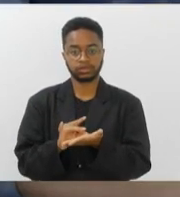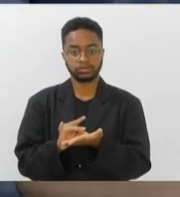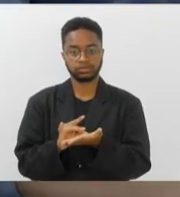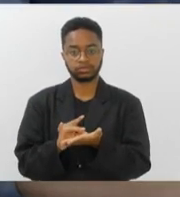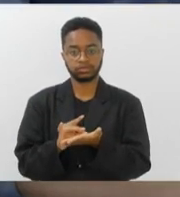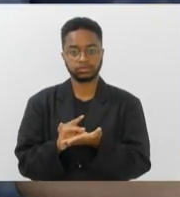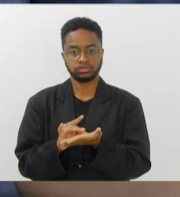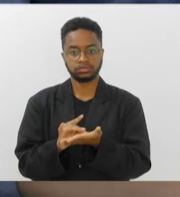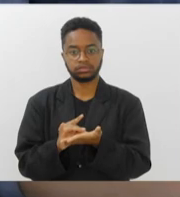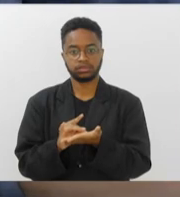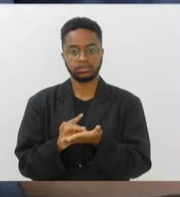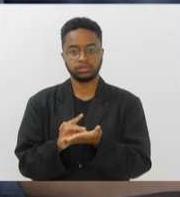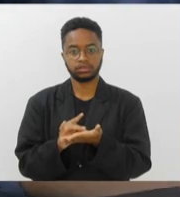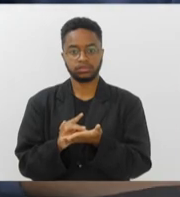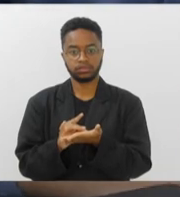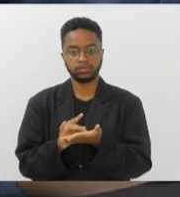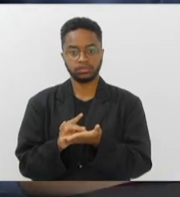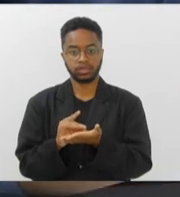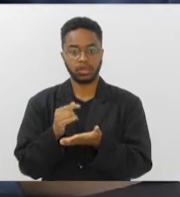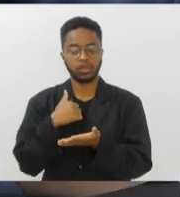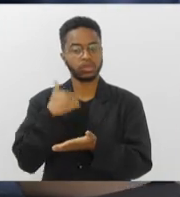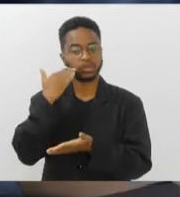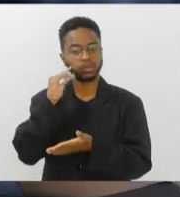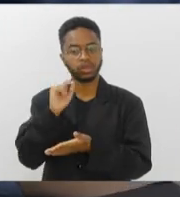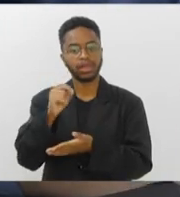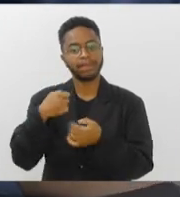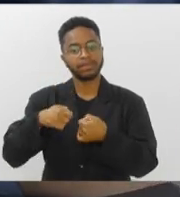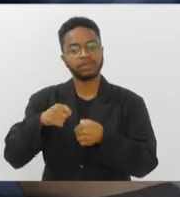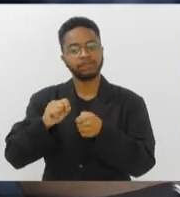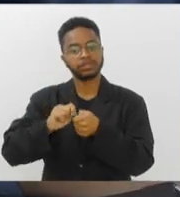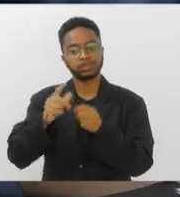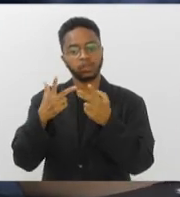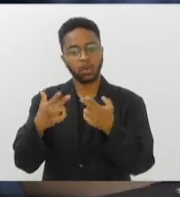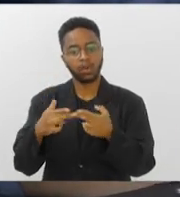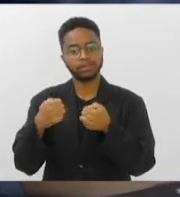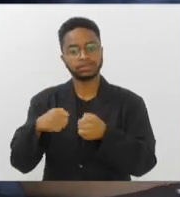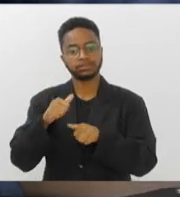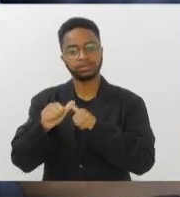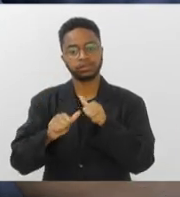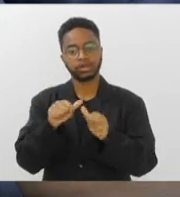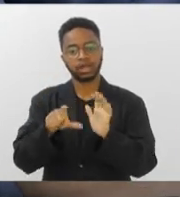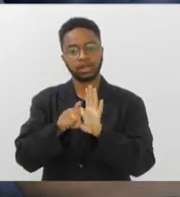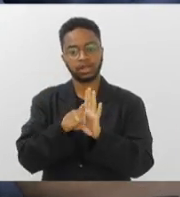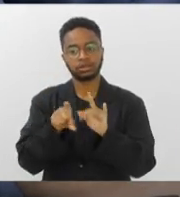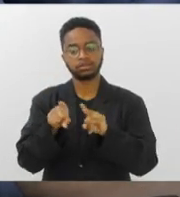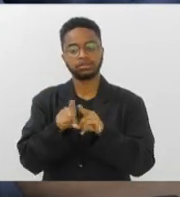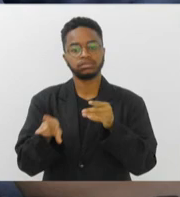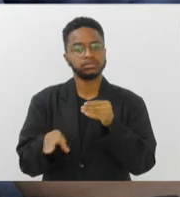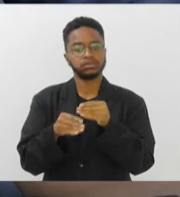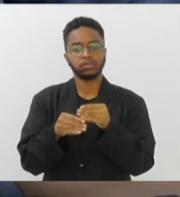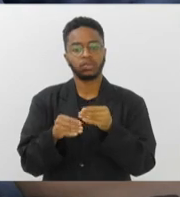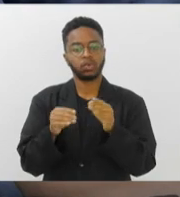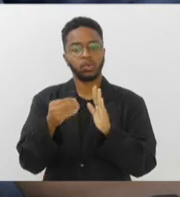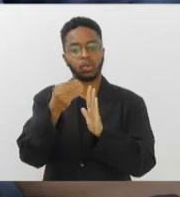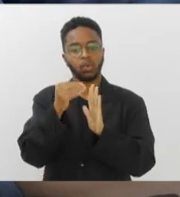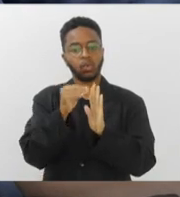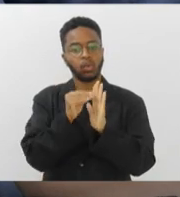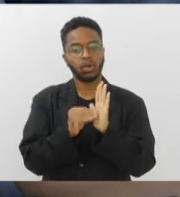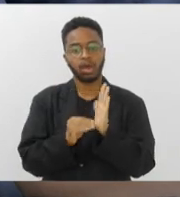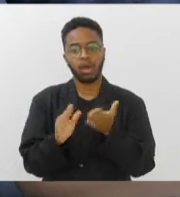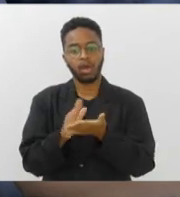teria, deputada Érica, entendo eu, que fazer a mesma coisa, alterar essa lei, acrescentando algum dispositivo,